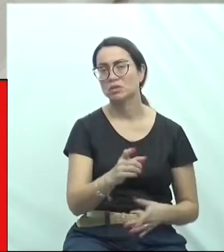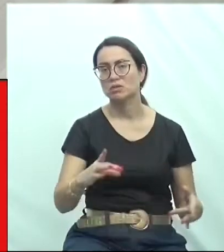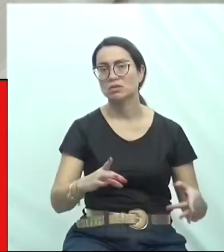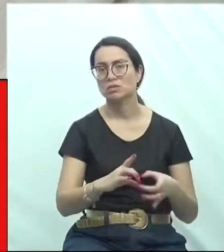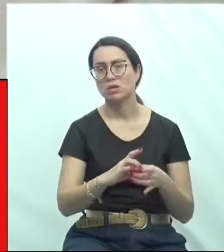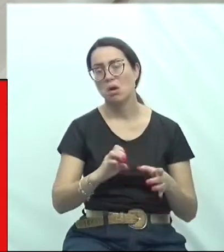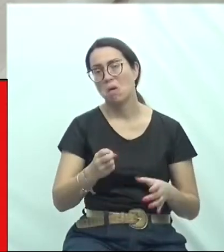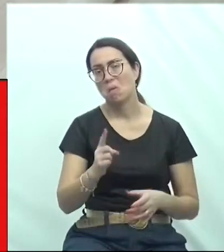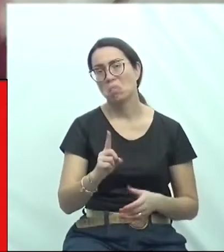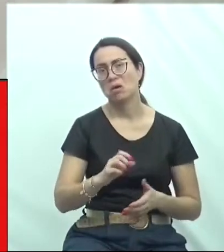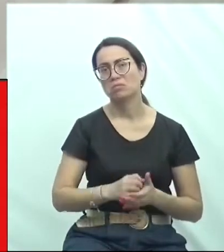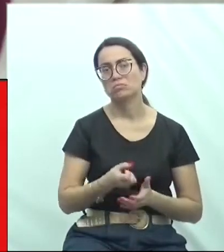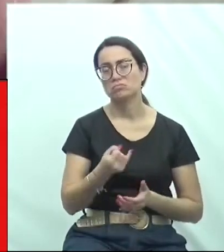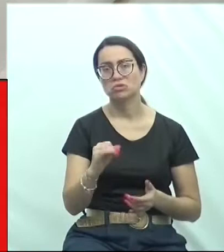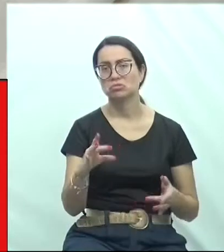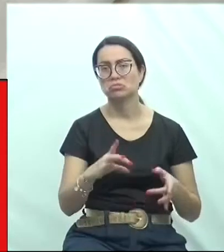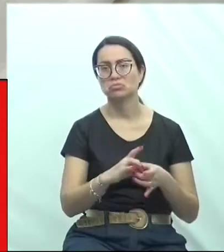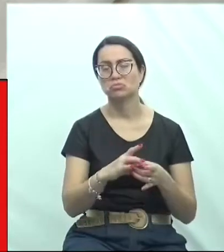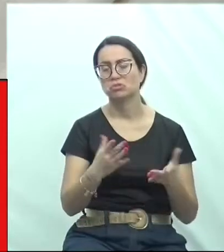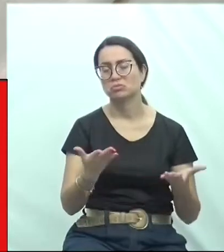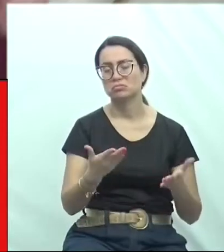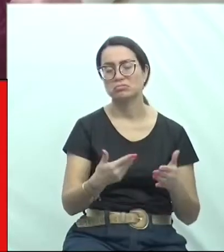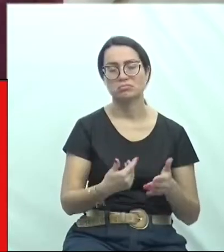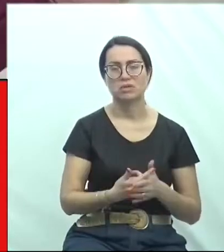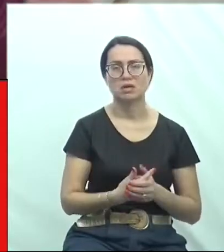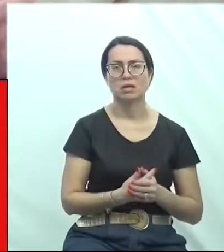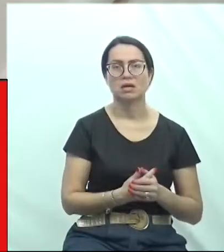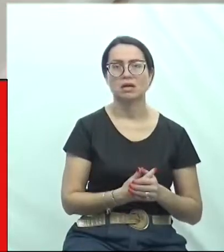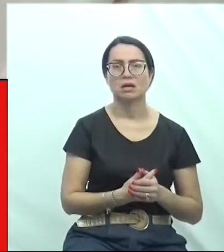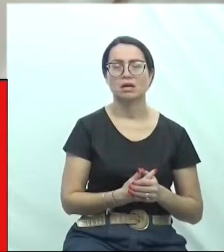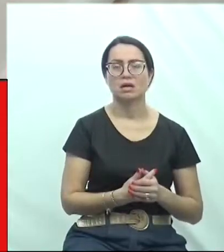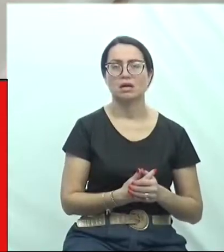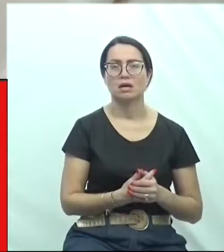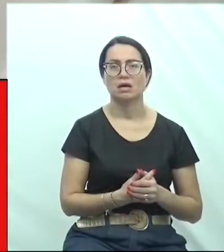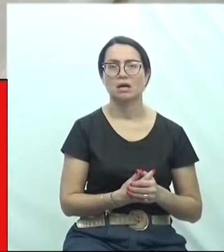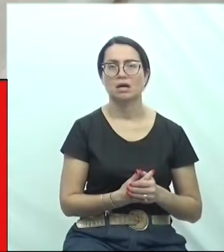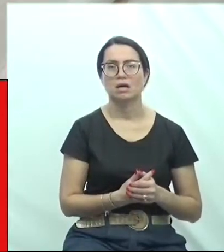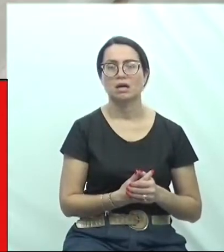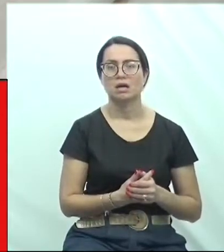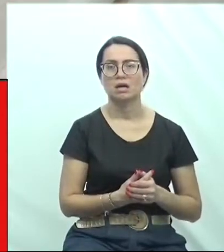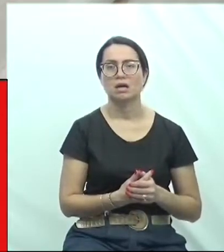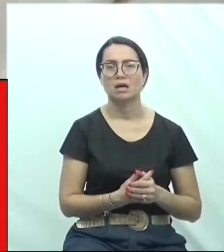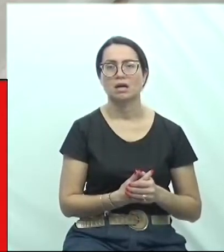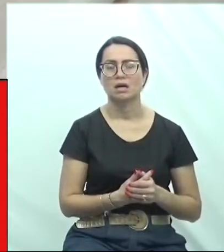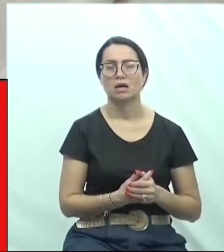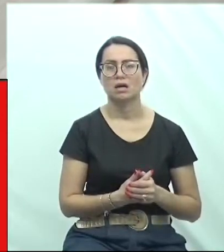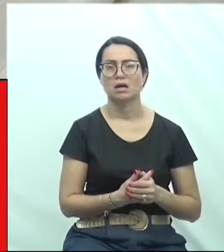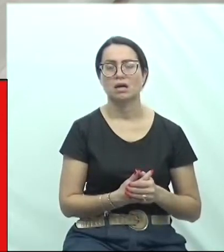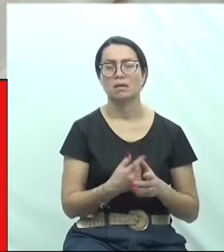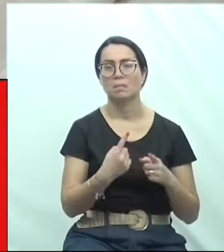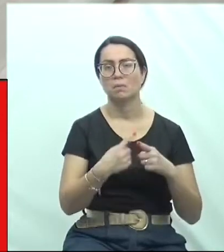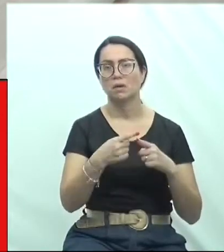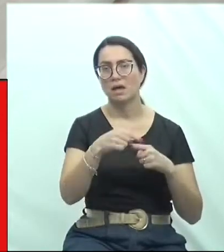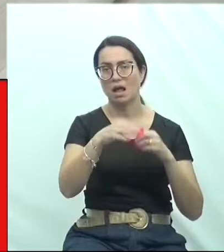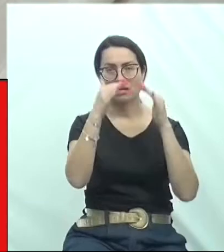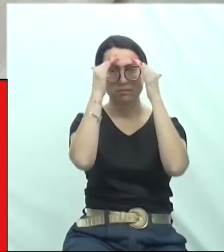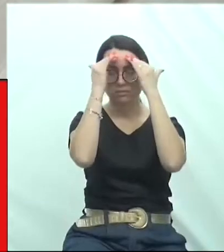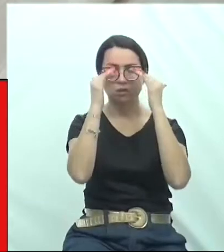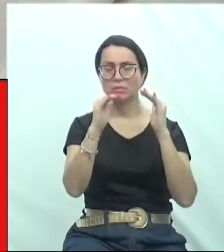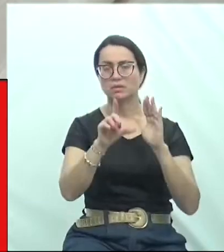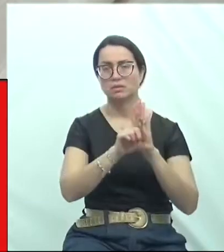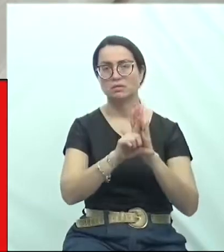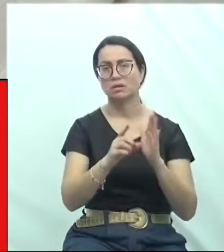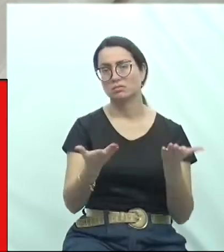ou não. Se não conectar, aí cabe a Vigilância Sanitária Municipal autuar ela, porque ela está cometendo uma irregularidade. Espero que eu